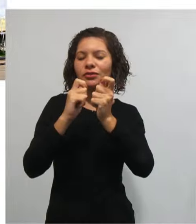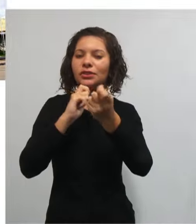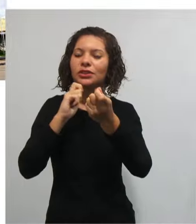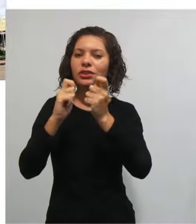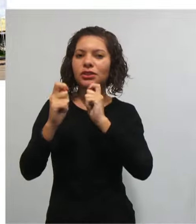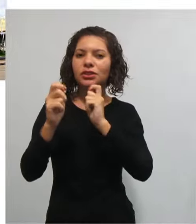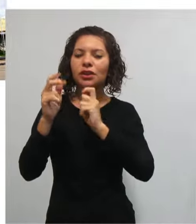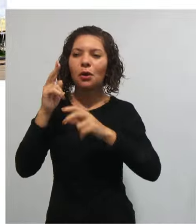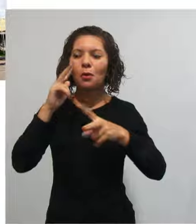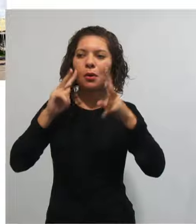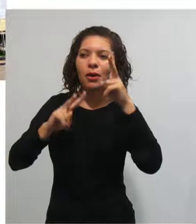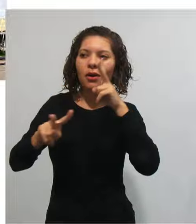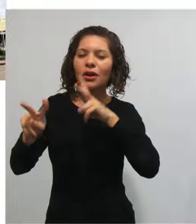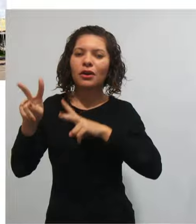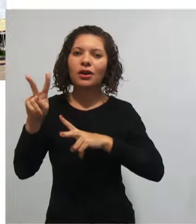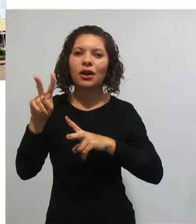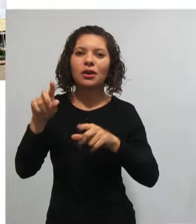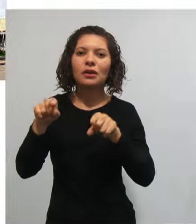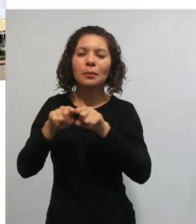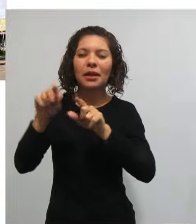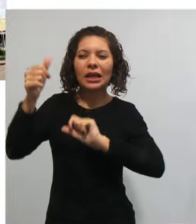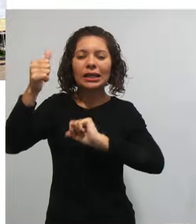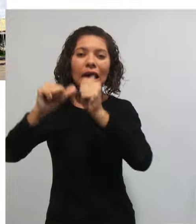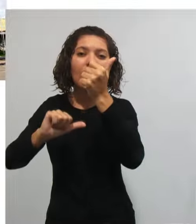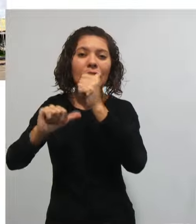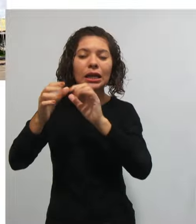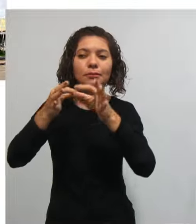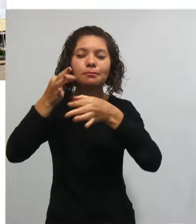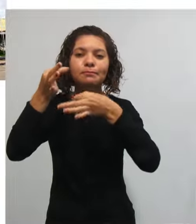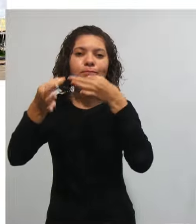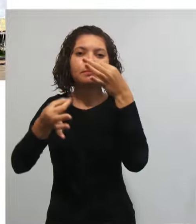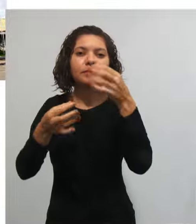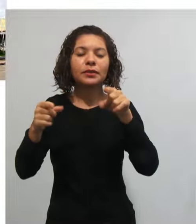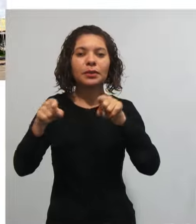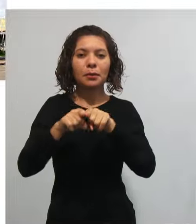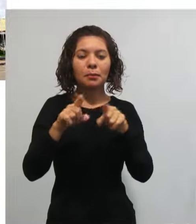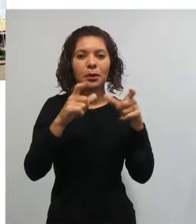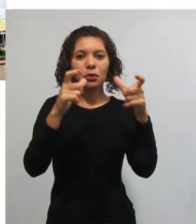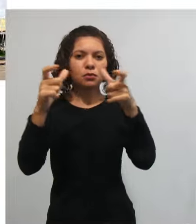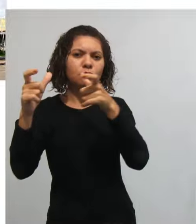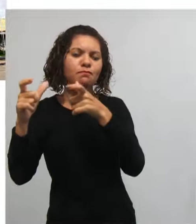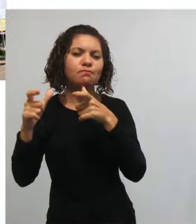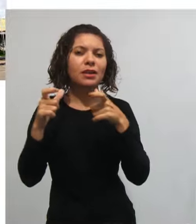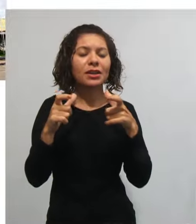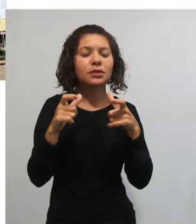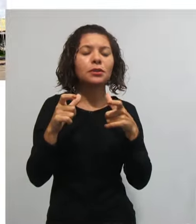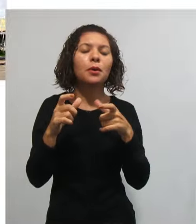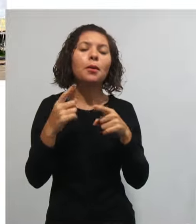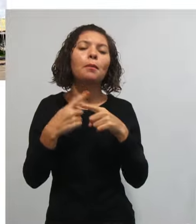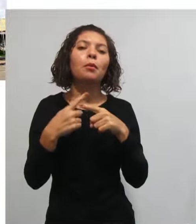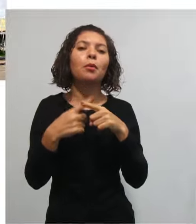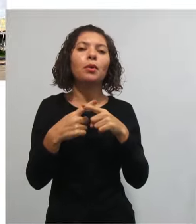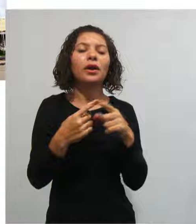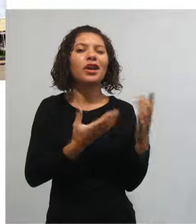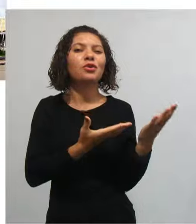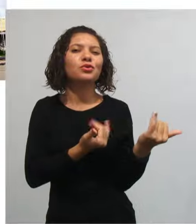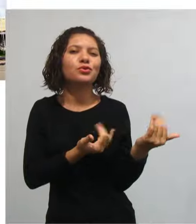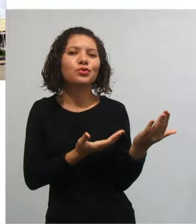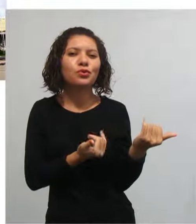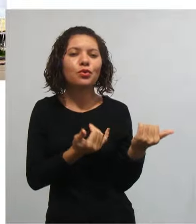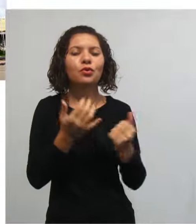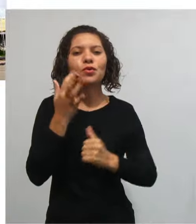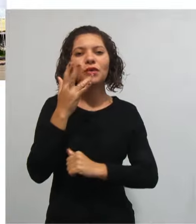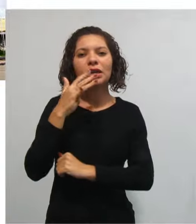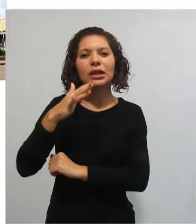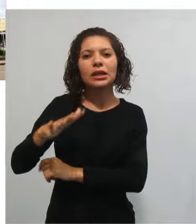campo entrevistas observação desenvolvimento de análise de argumentação E também o espaço